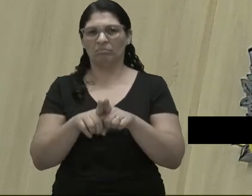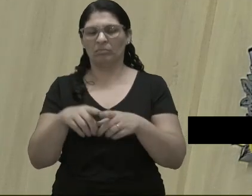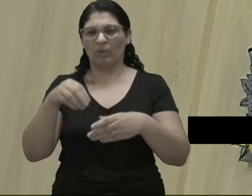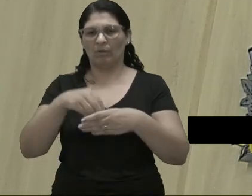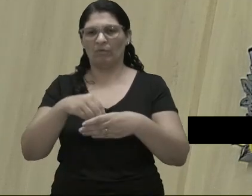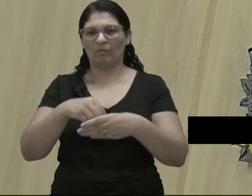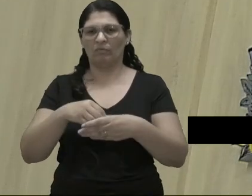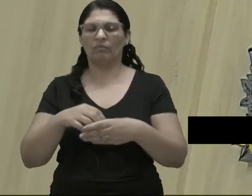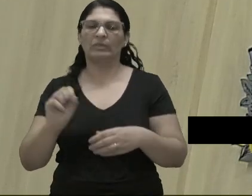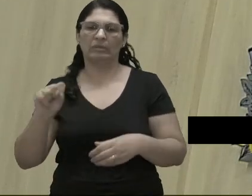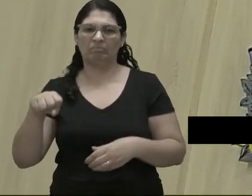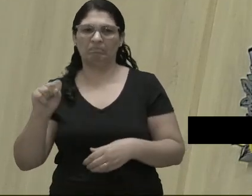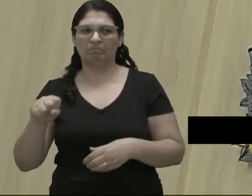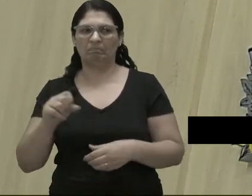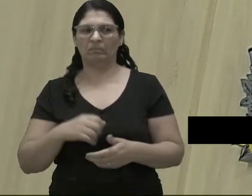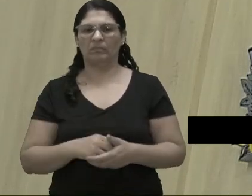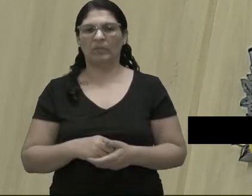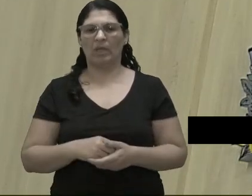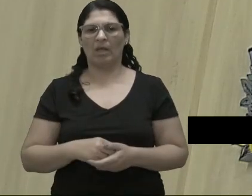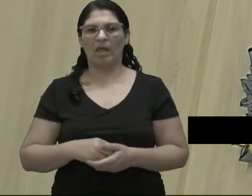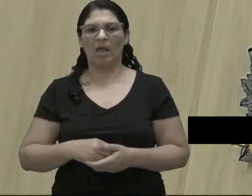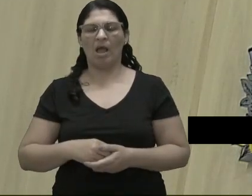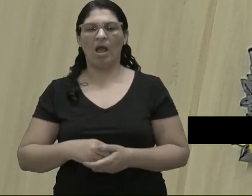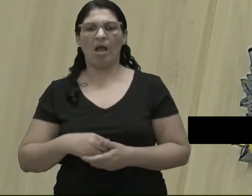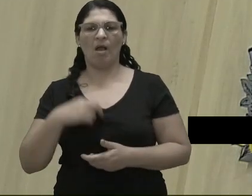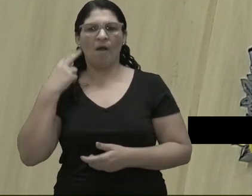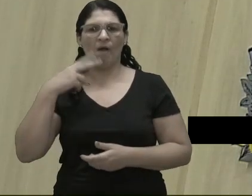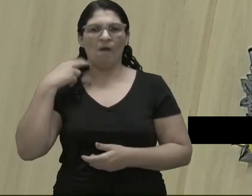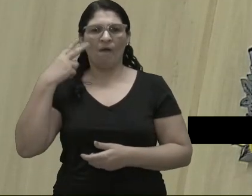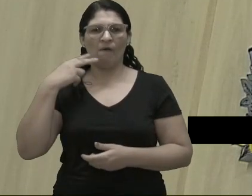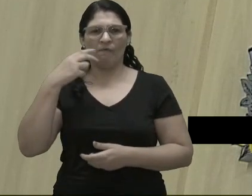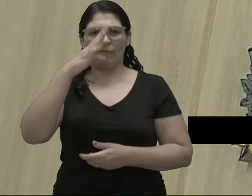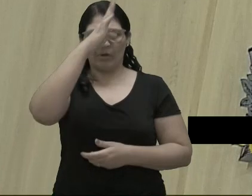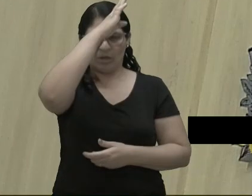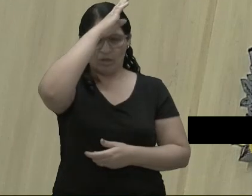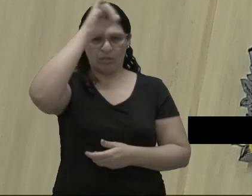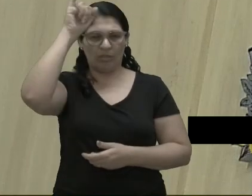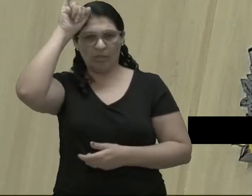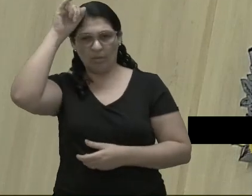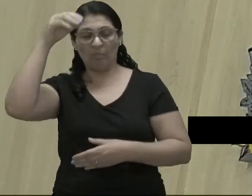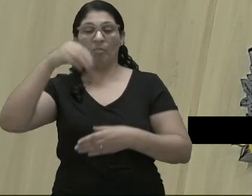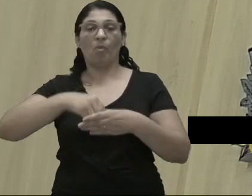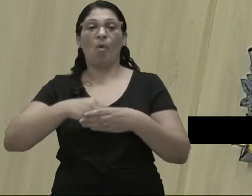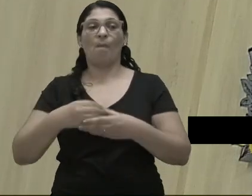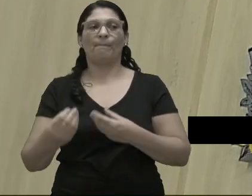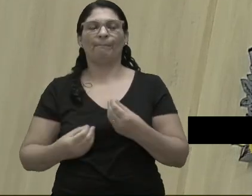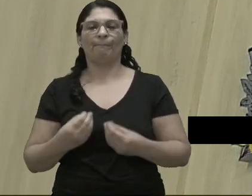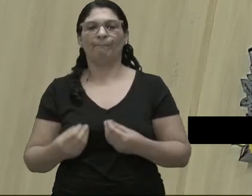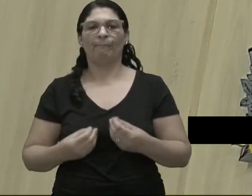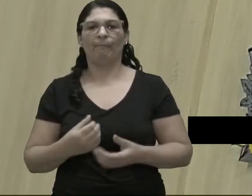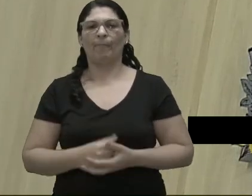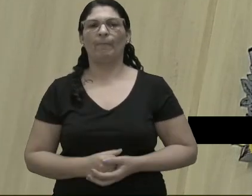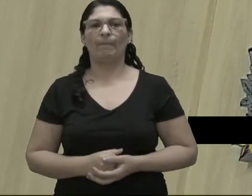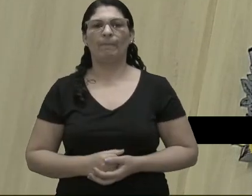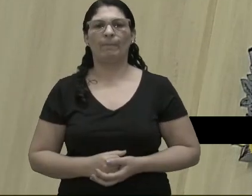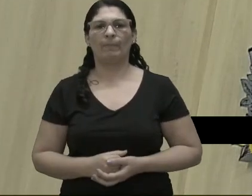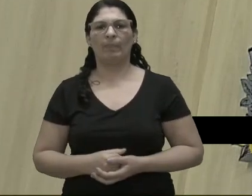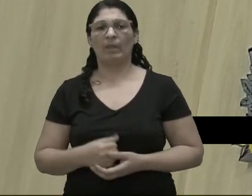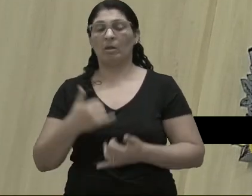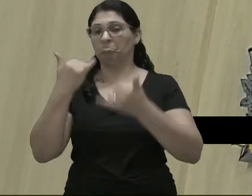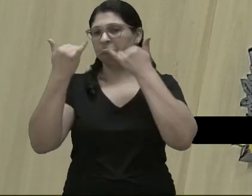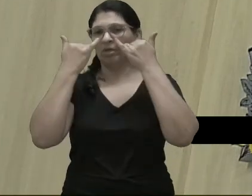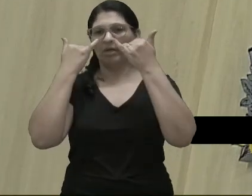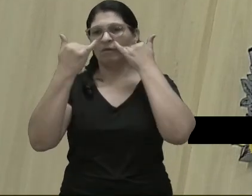Como vota vereador Rodson Lima Bob? Por não ter argumentos claros do pedido, eu voto